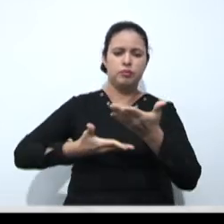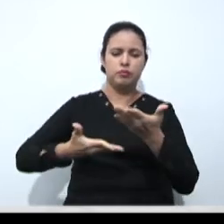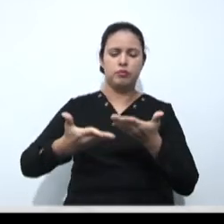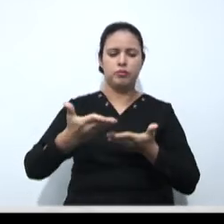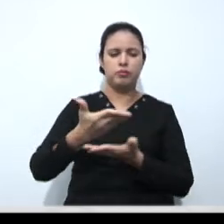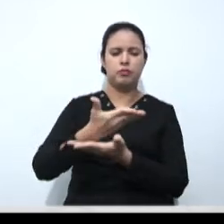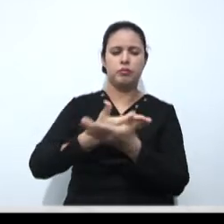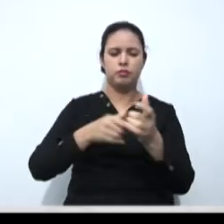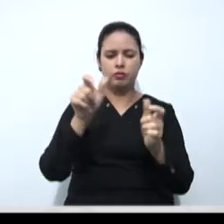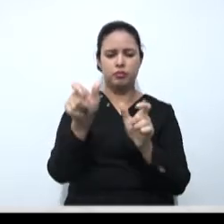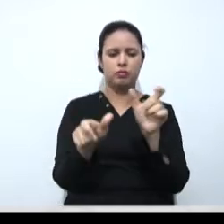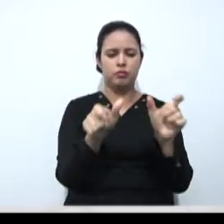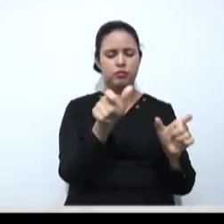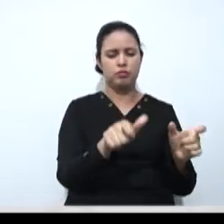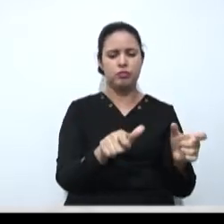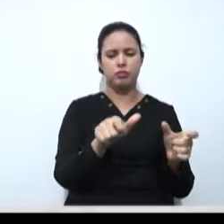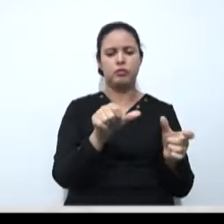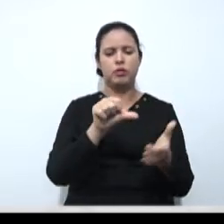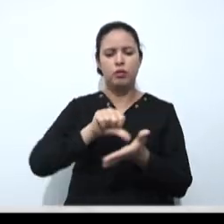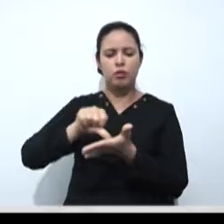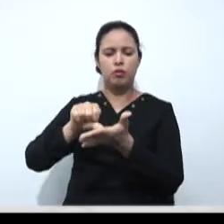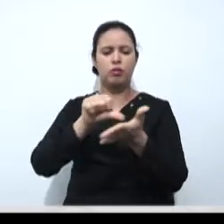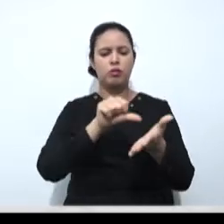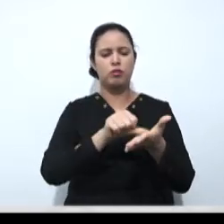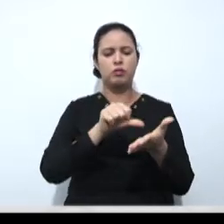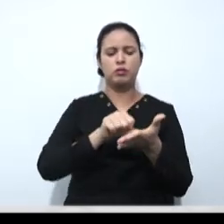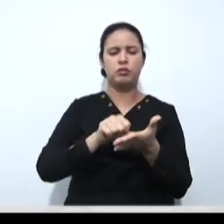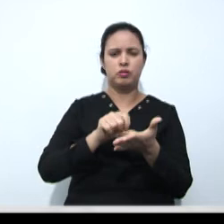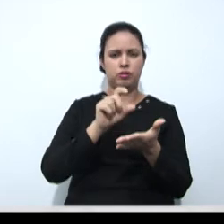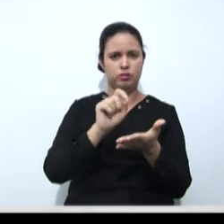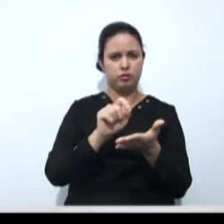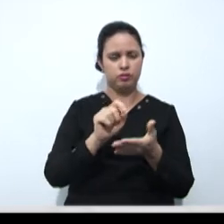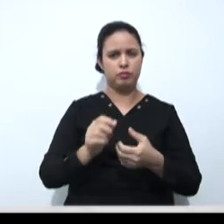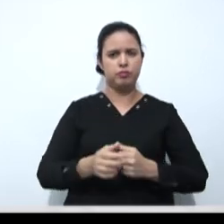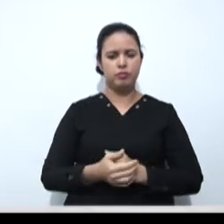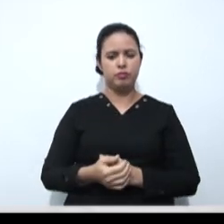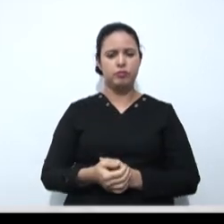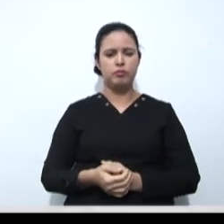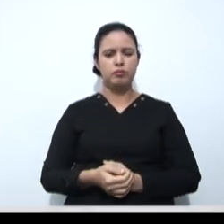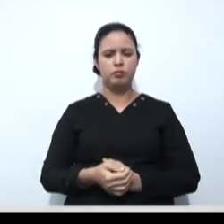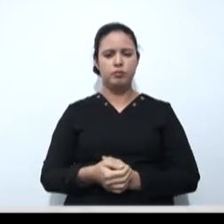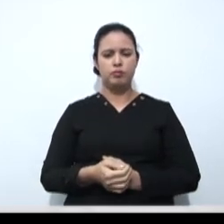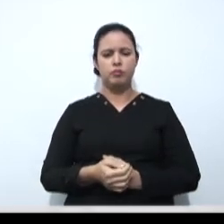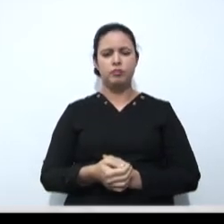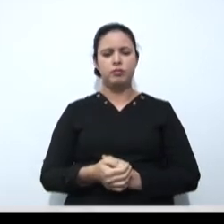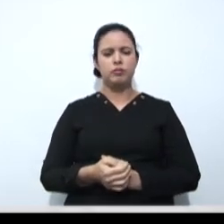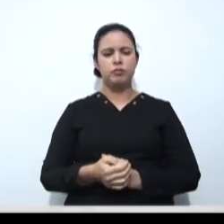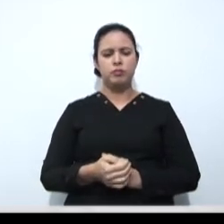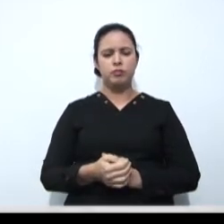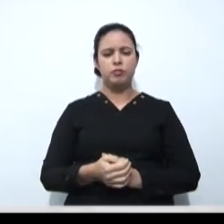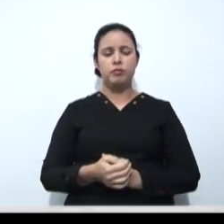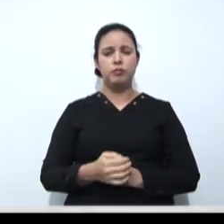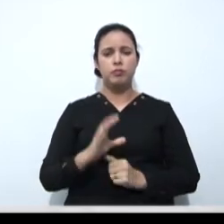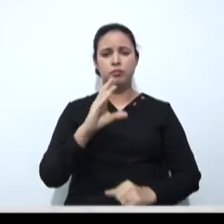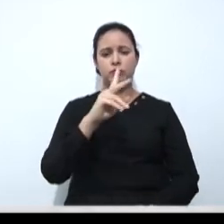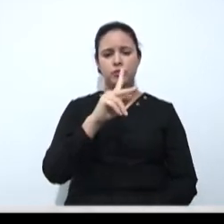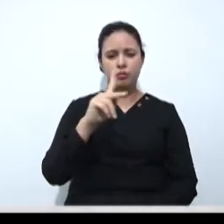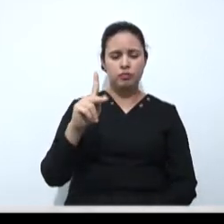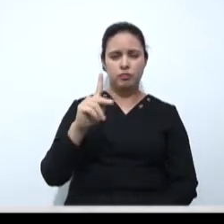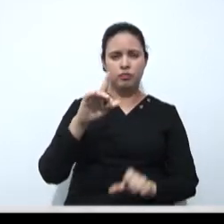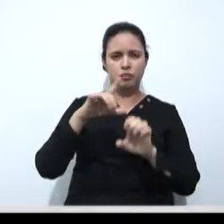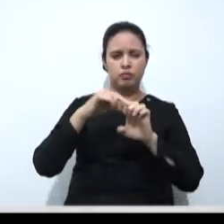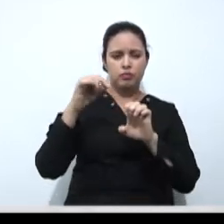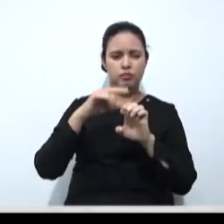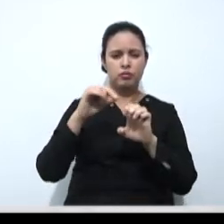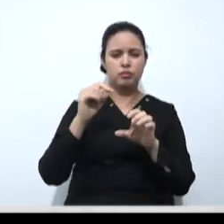os atores locais dotados de diferentes naturezas e porte. Então, as cooperativas